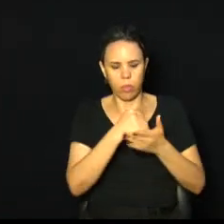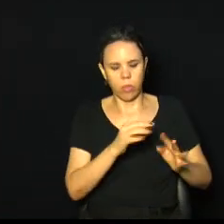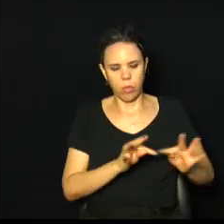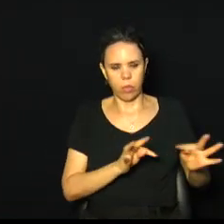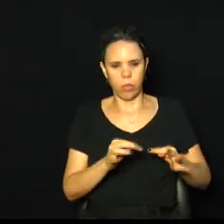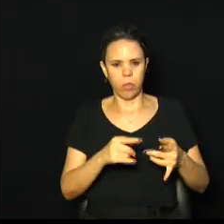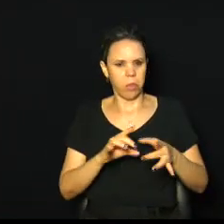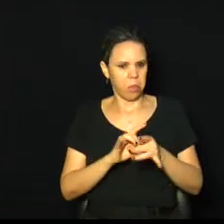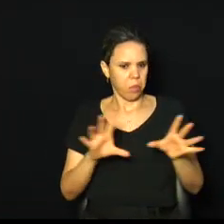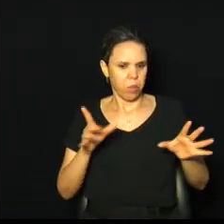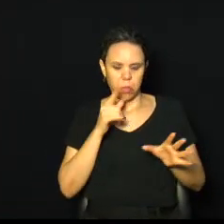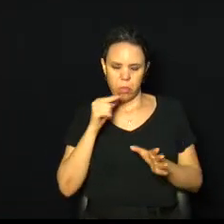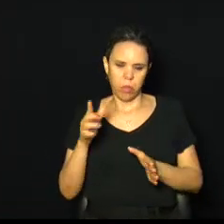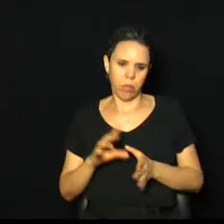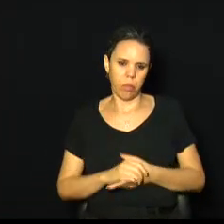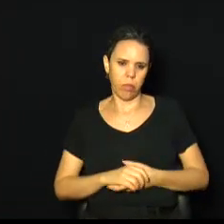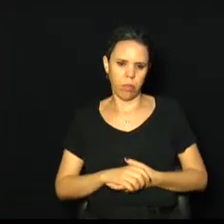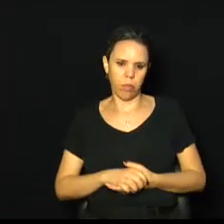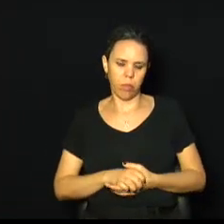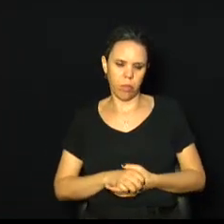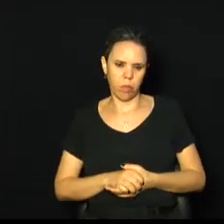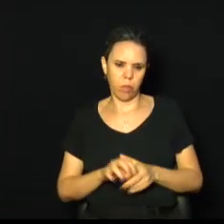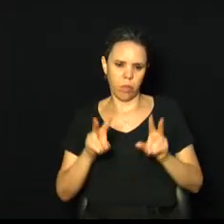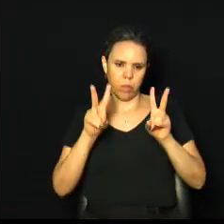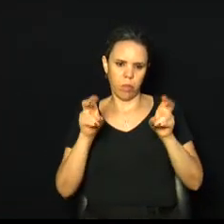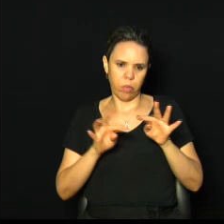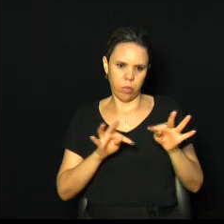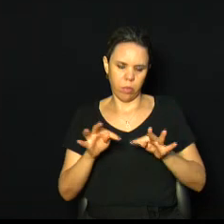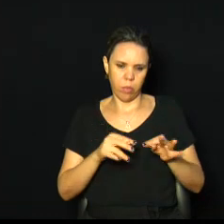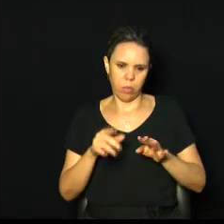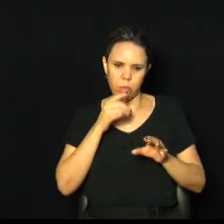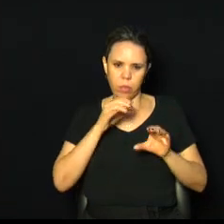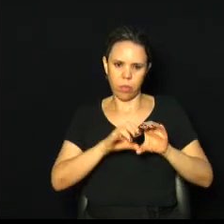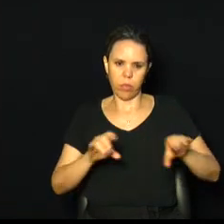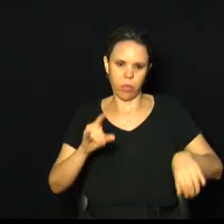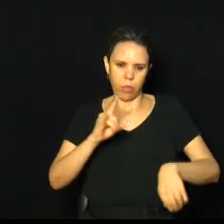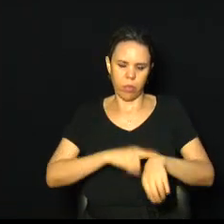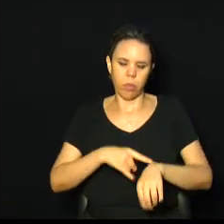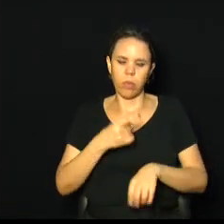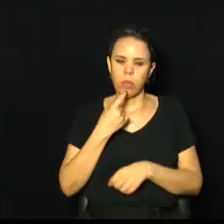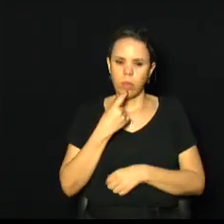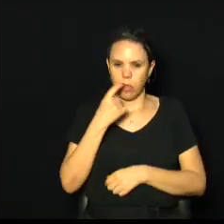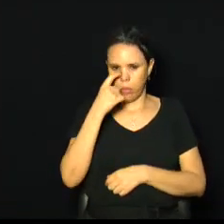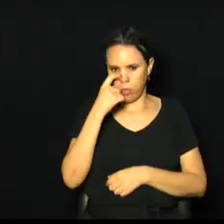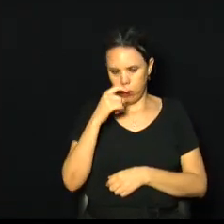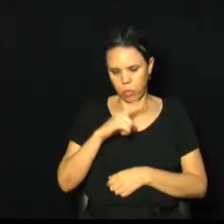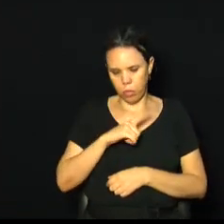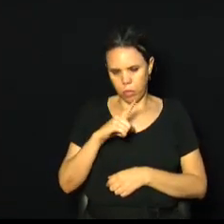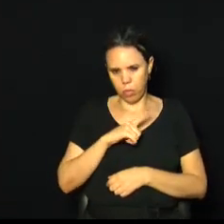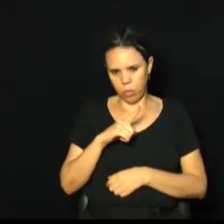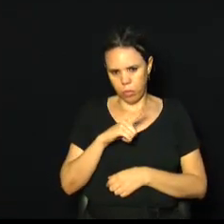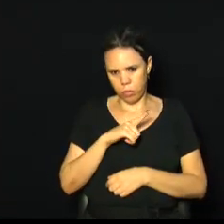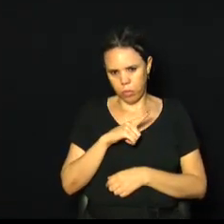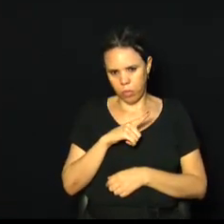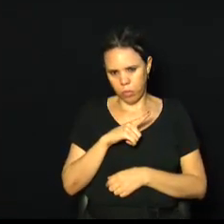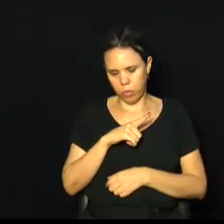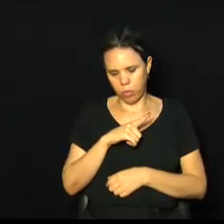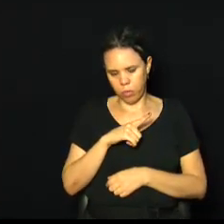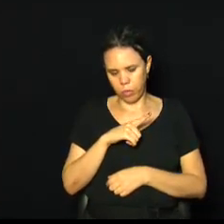tratamento, água e a relação tratamento do esgoto. Campinas, nós temos,